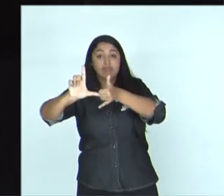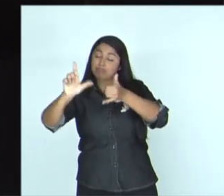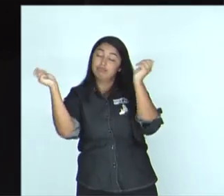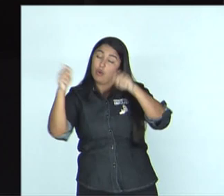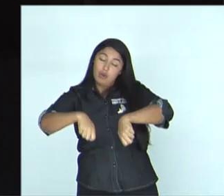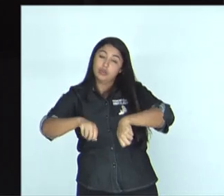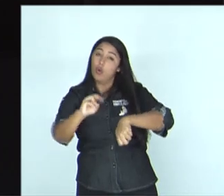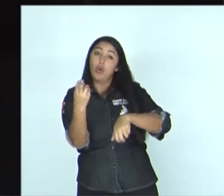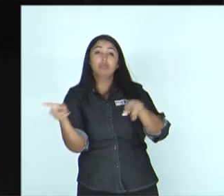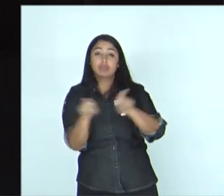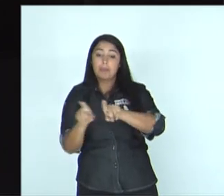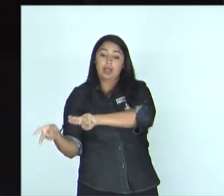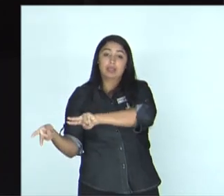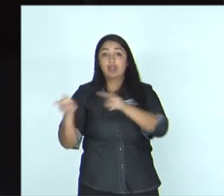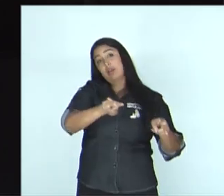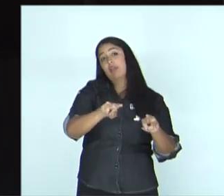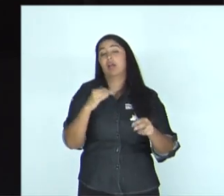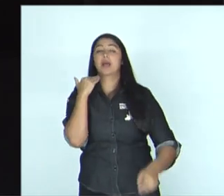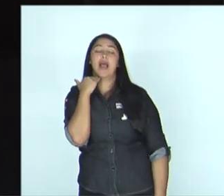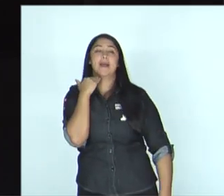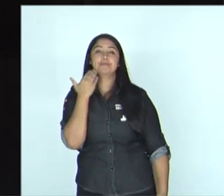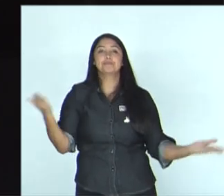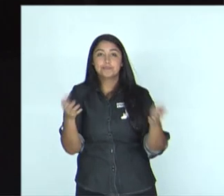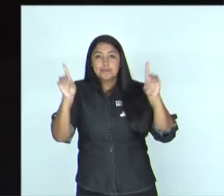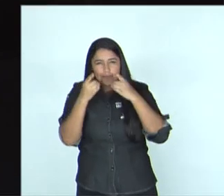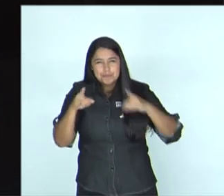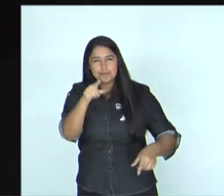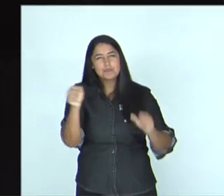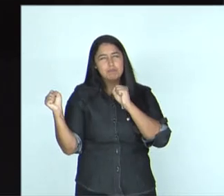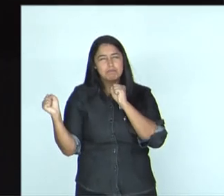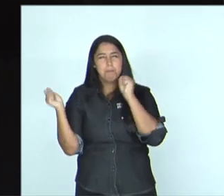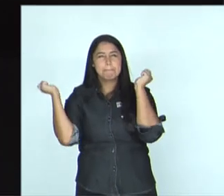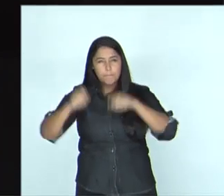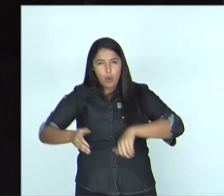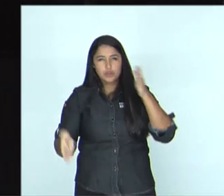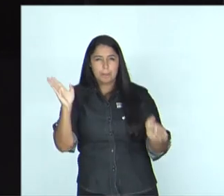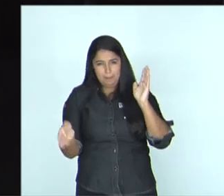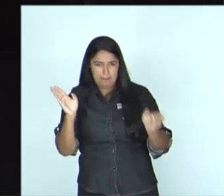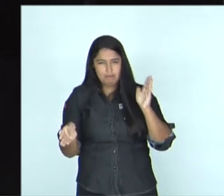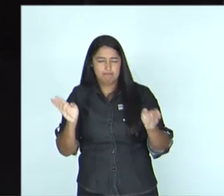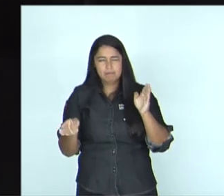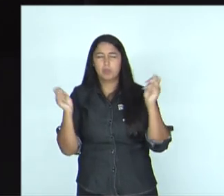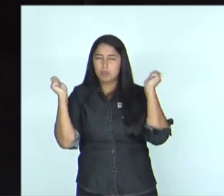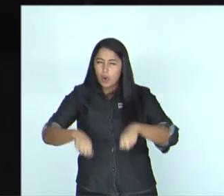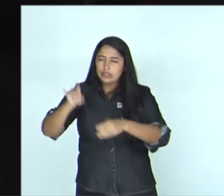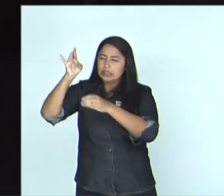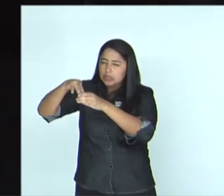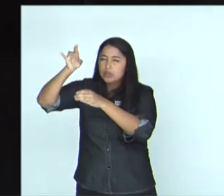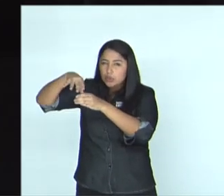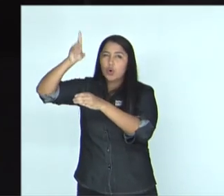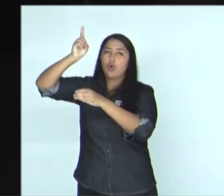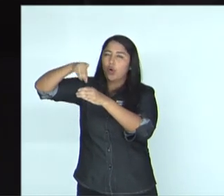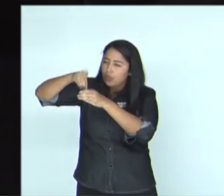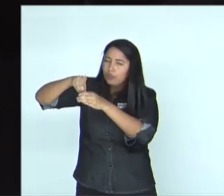bancária. Nós vamos ouvir uma canção, enquanto isso, você pode fazer seu dízimo e sua oferta chegarem ao